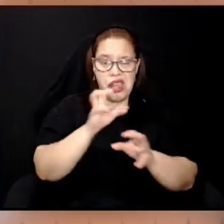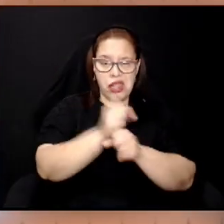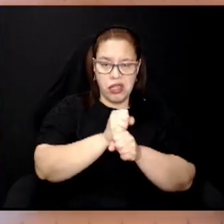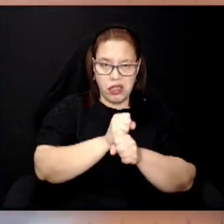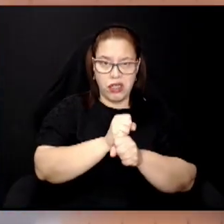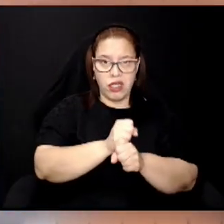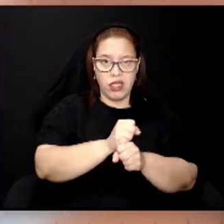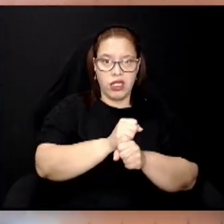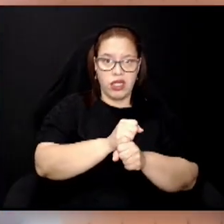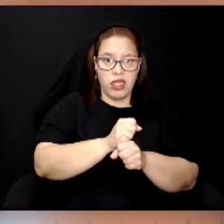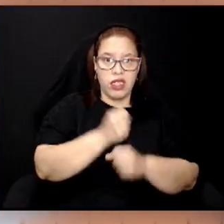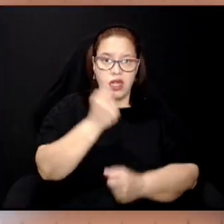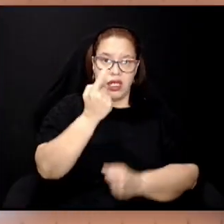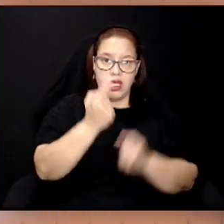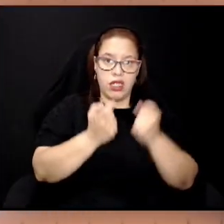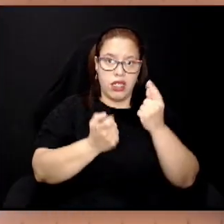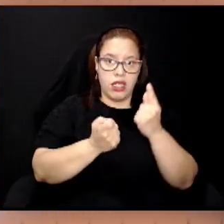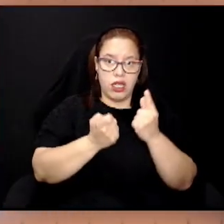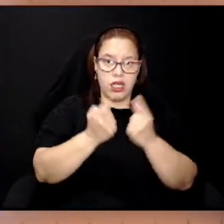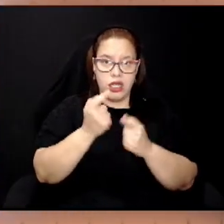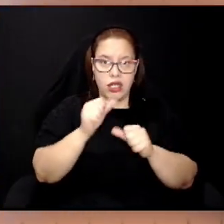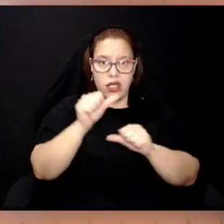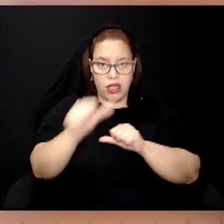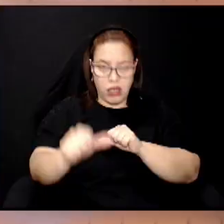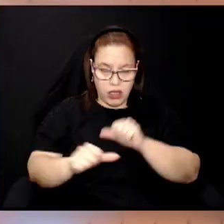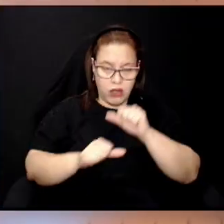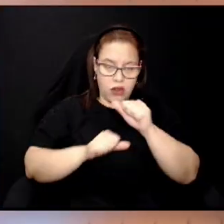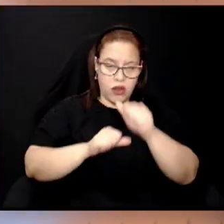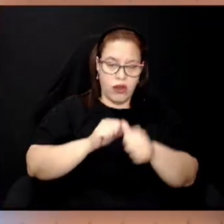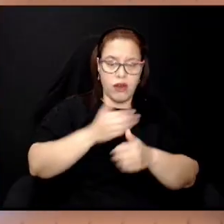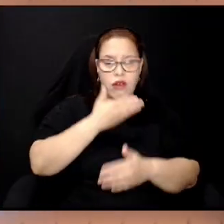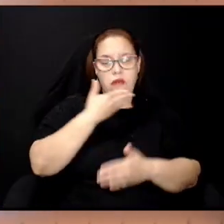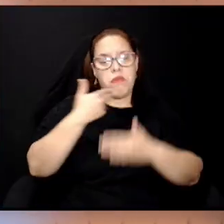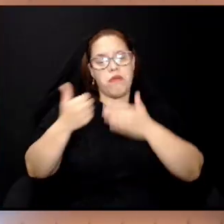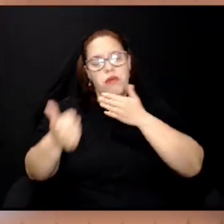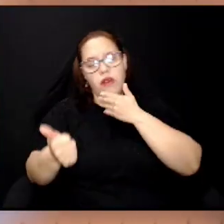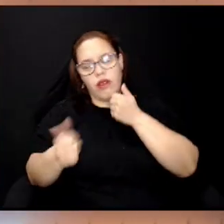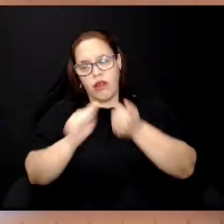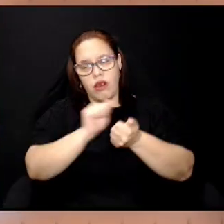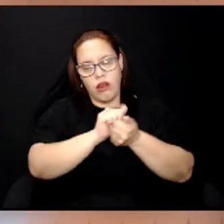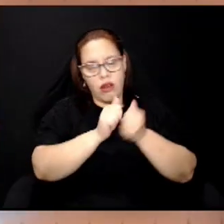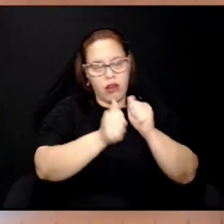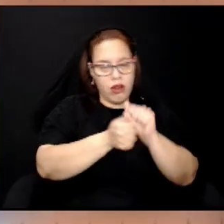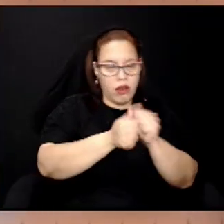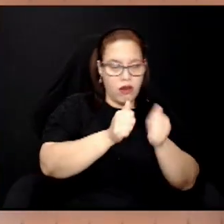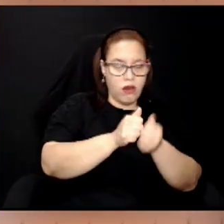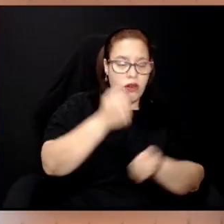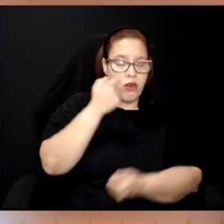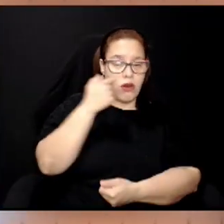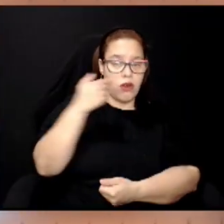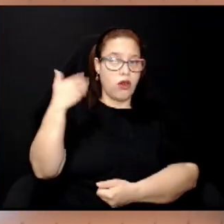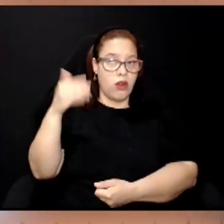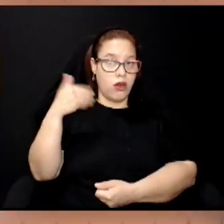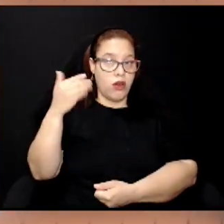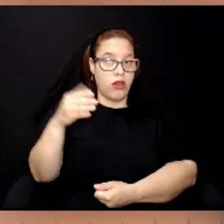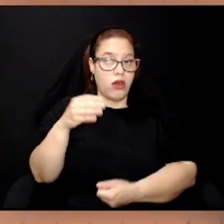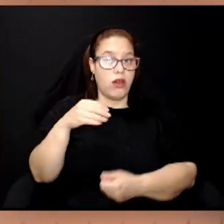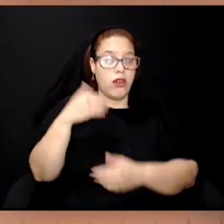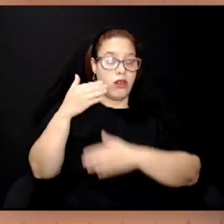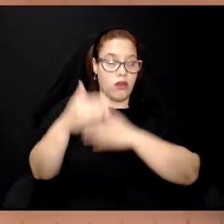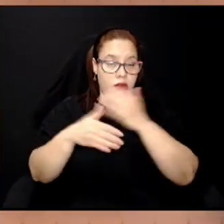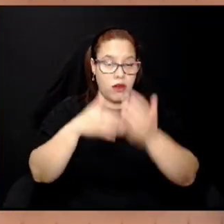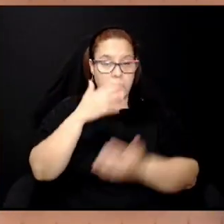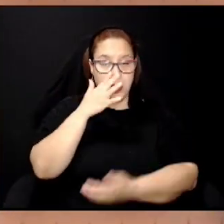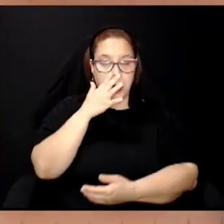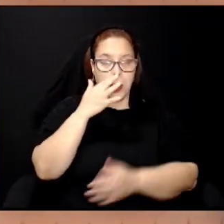aos poucos, ela muda, ela se aperfeiçoa. Isso a gente vê com o tempo, né? O próprio